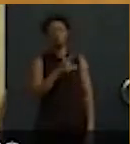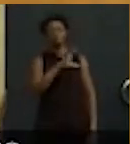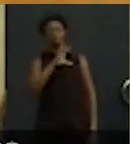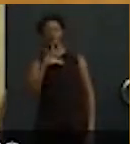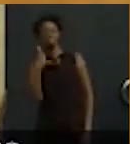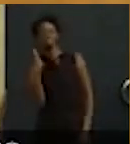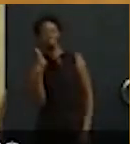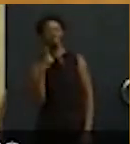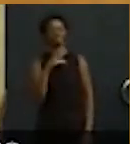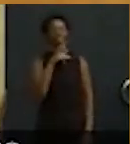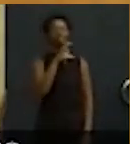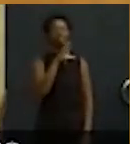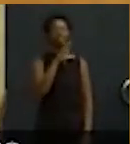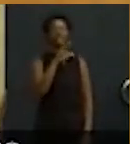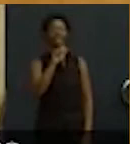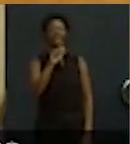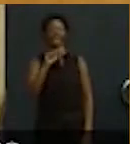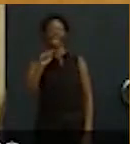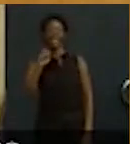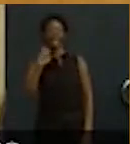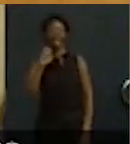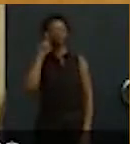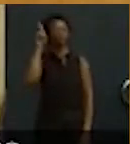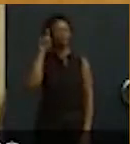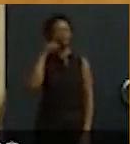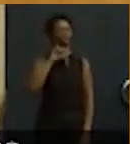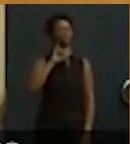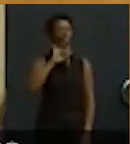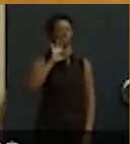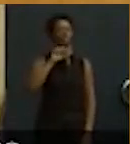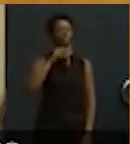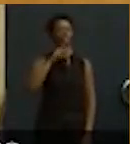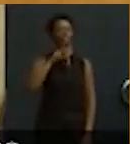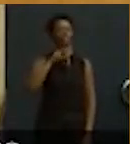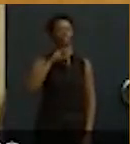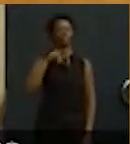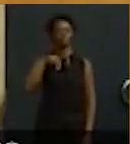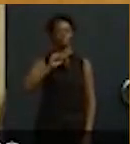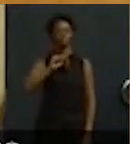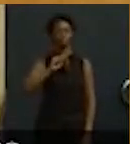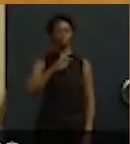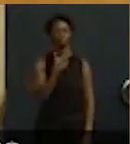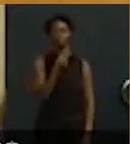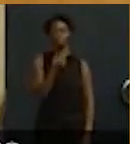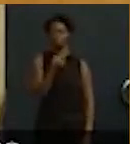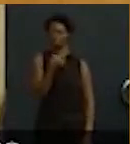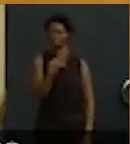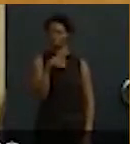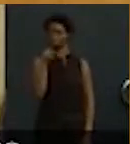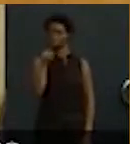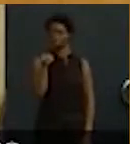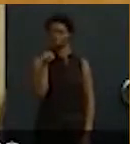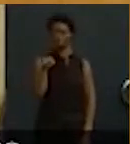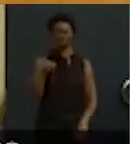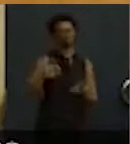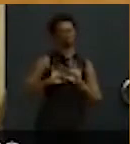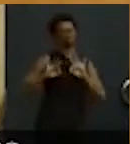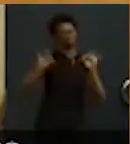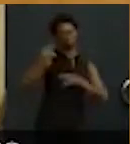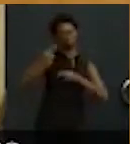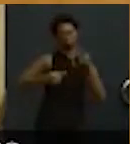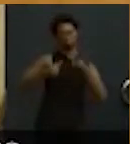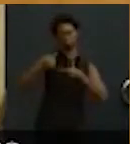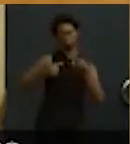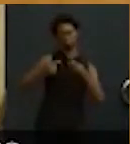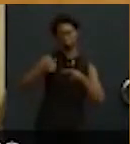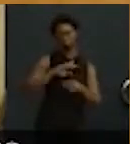do CRAAE Itapiruna. Em 2014, dada sua expertise em políticas públicas em